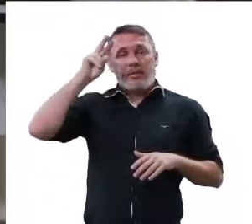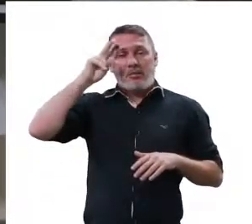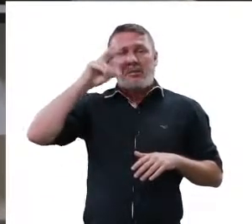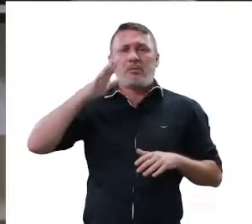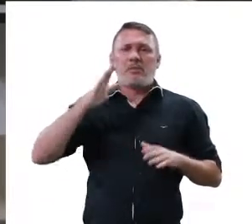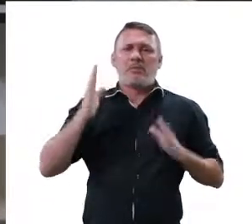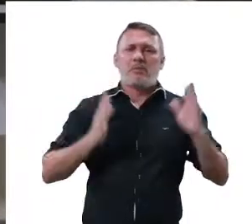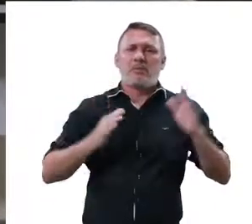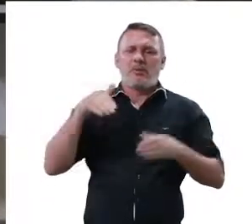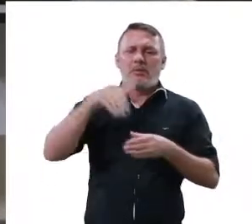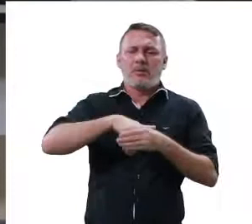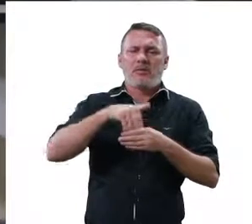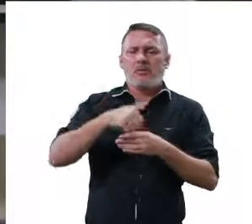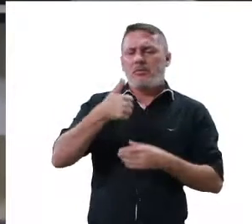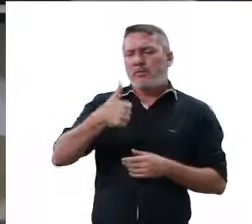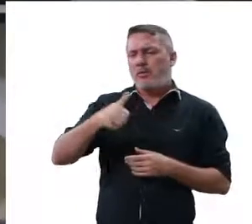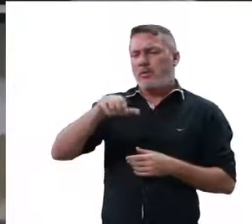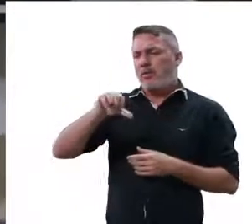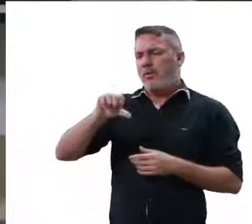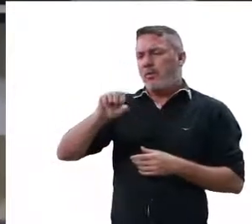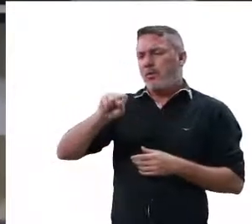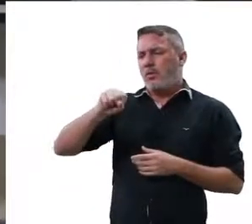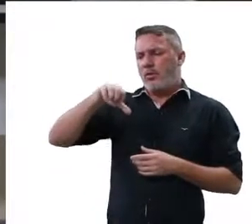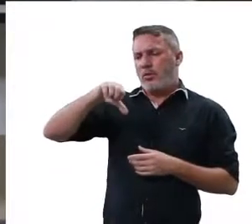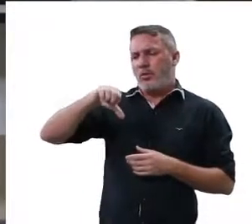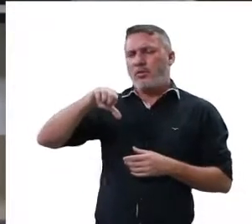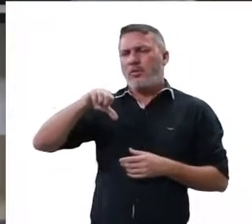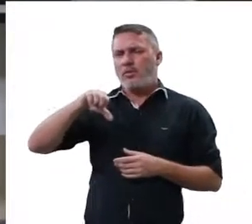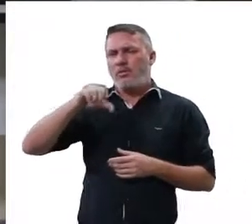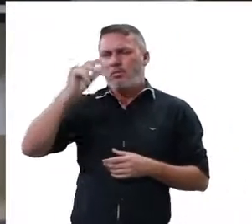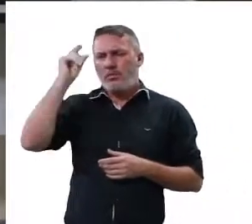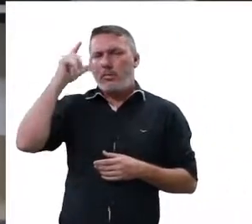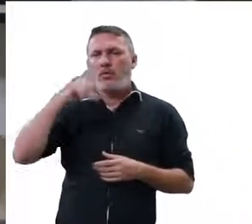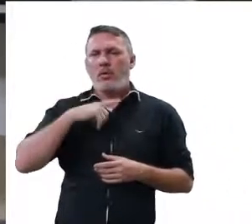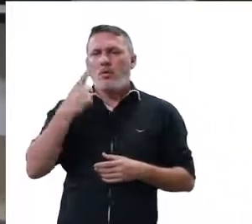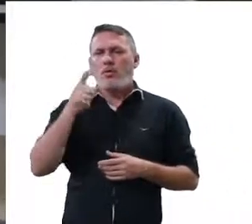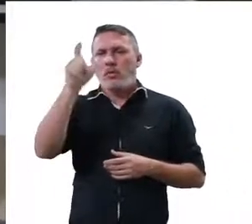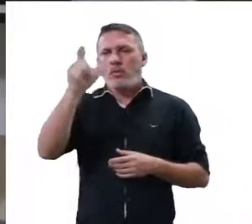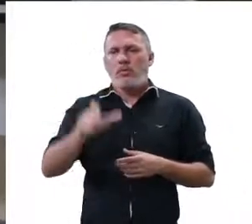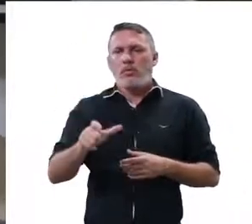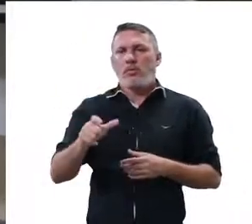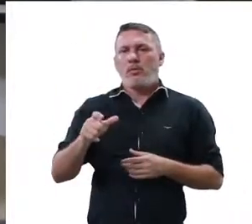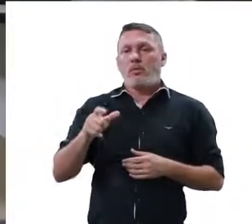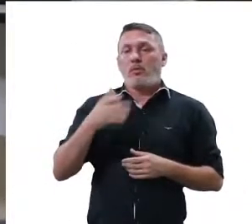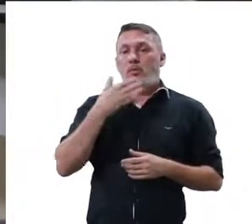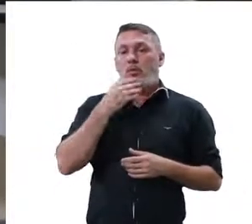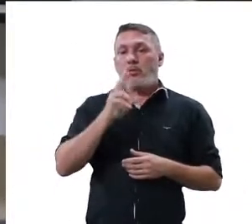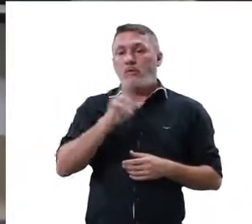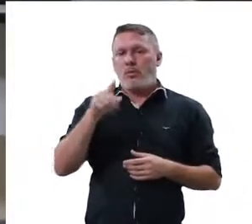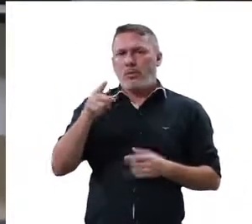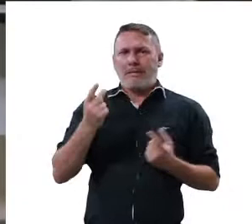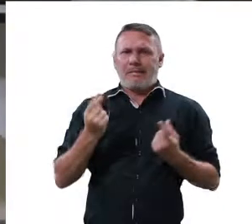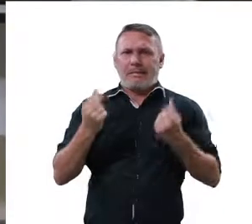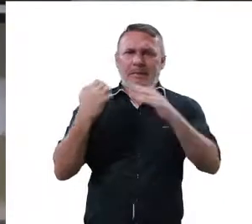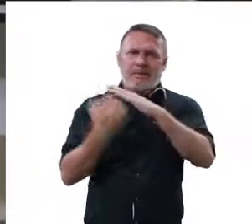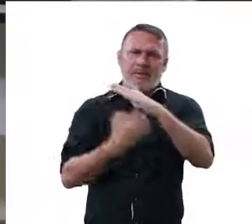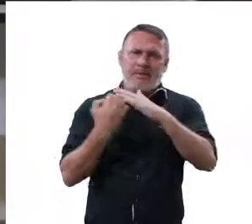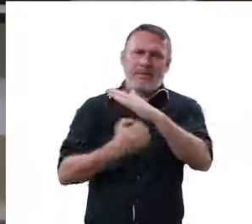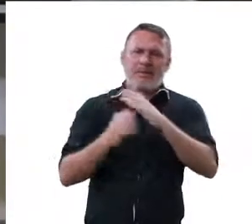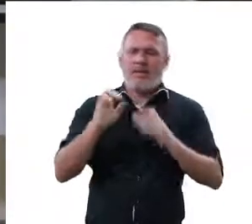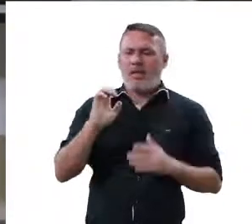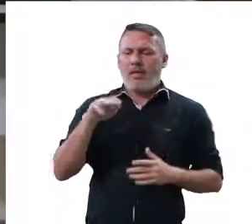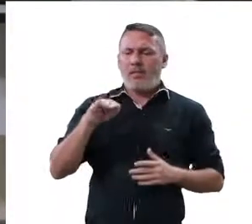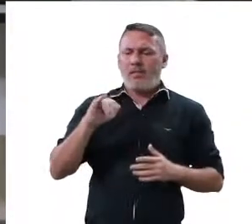campanha eleitoral de 89, teve um candidato chamado Antônio Hermílio de Moraes, um